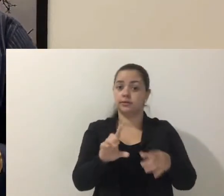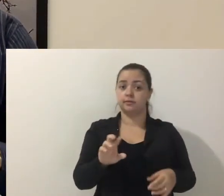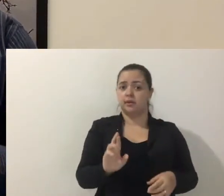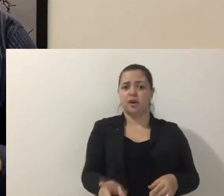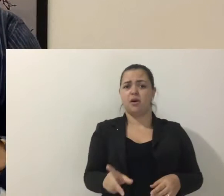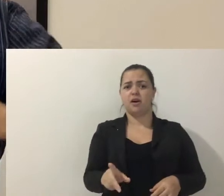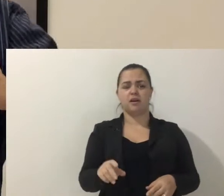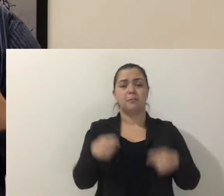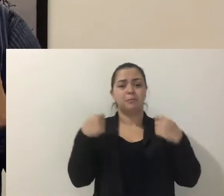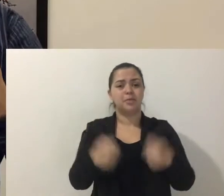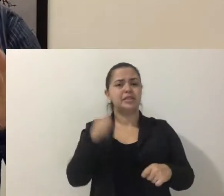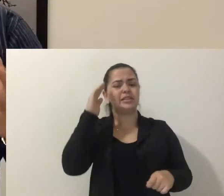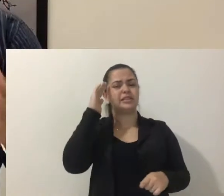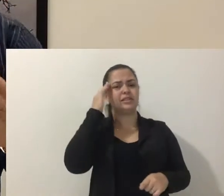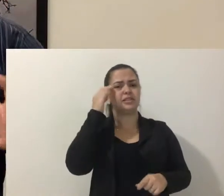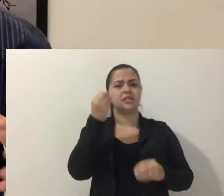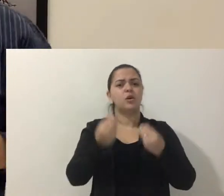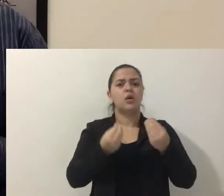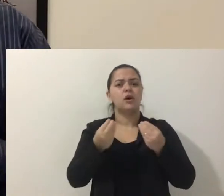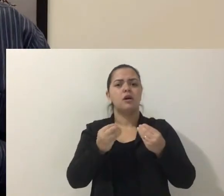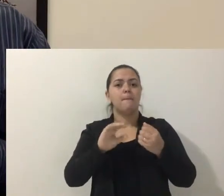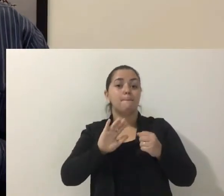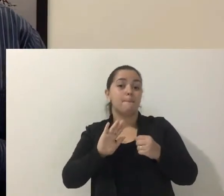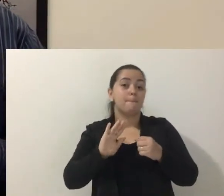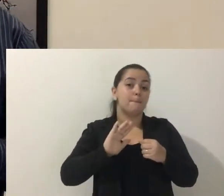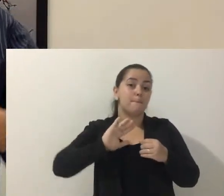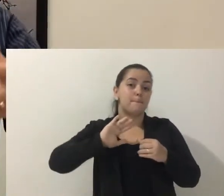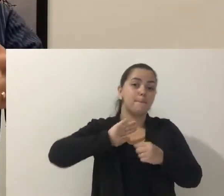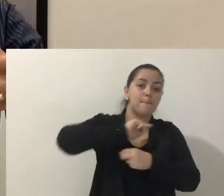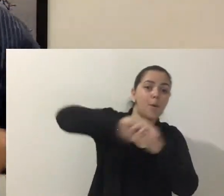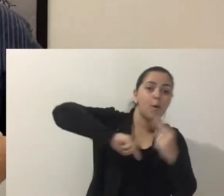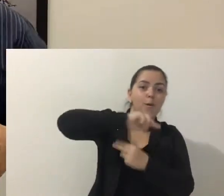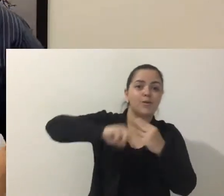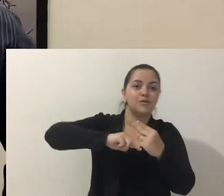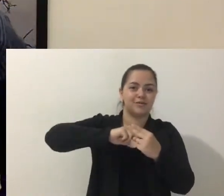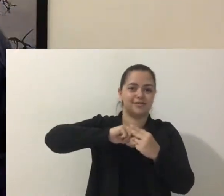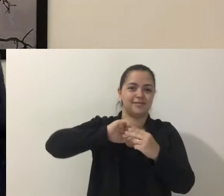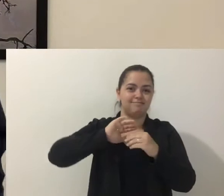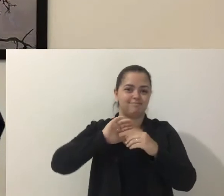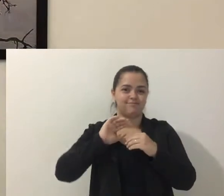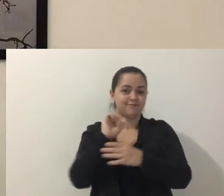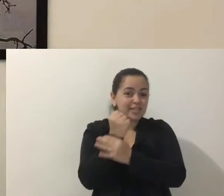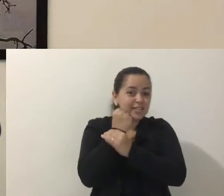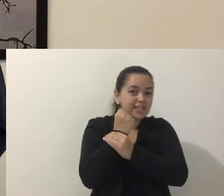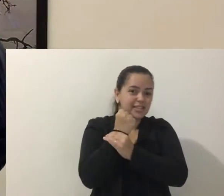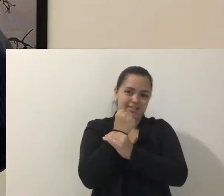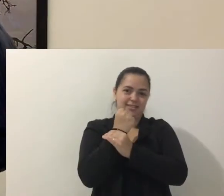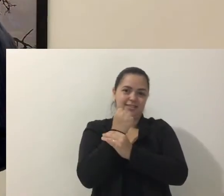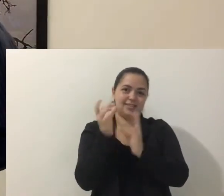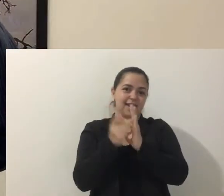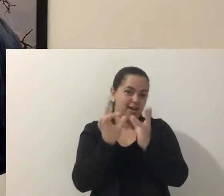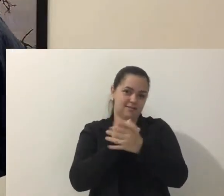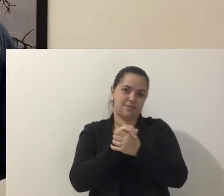proteção ao casamento, é sobre que ideia eu tenho do casamento. Então, quando Jesus responde aos discípulos